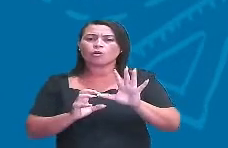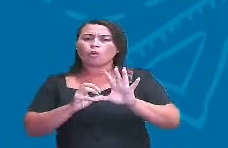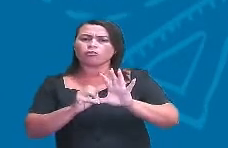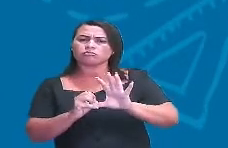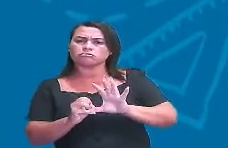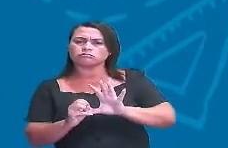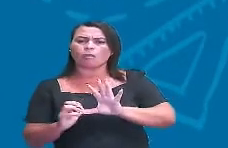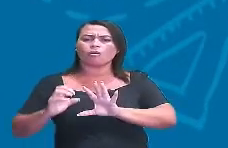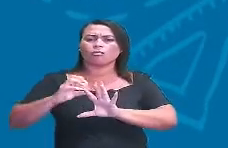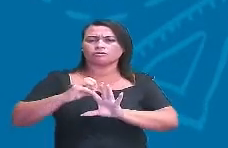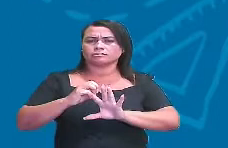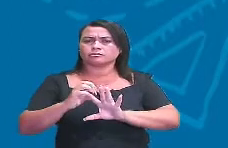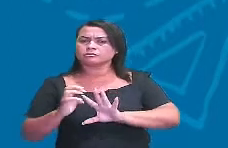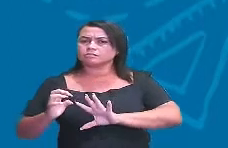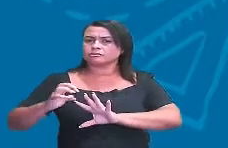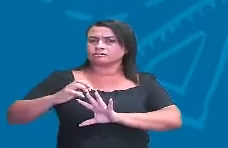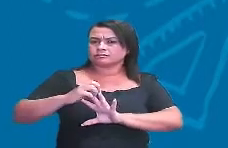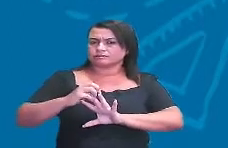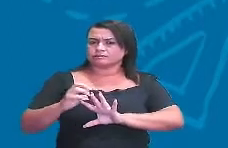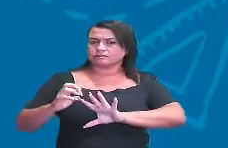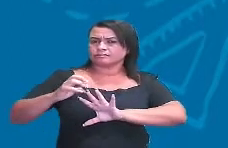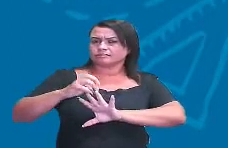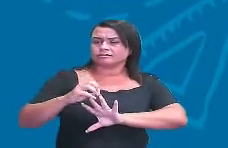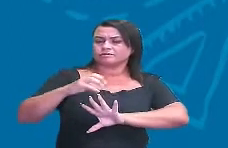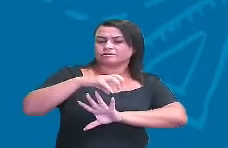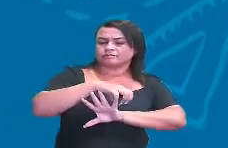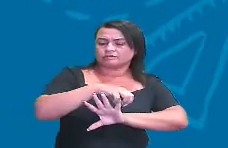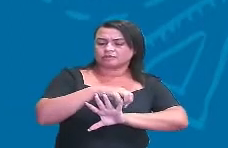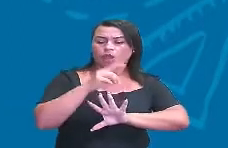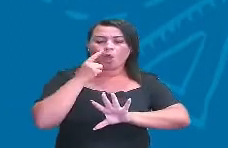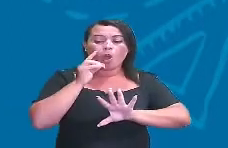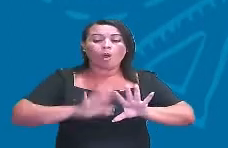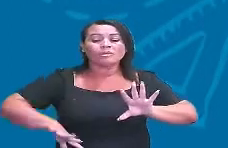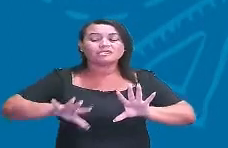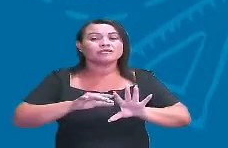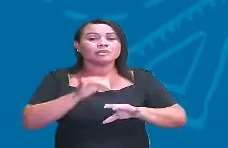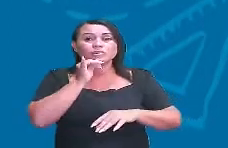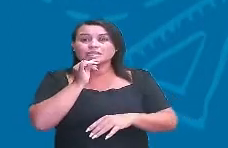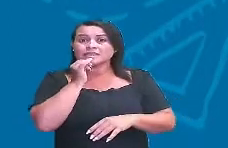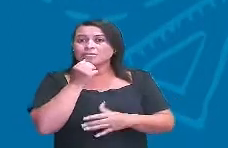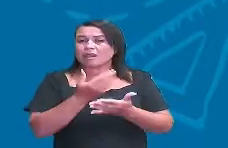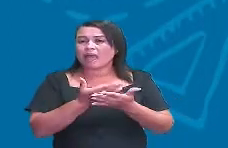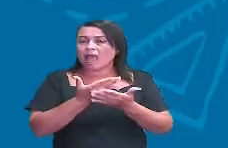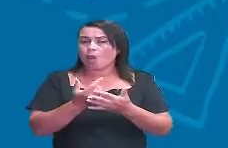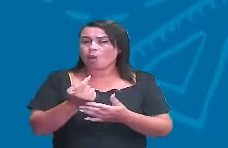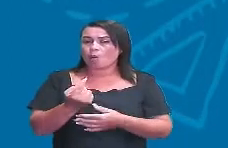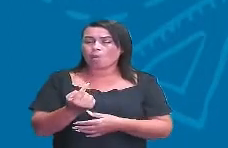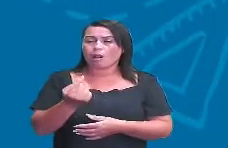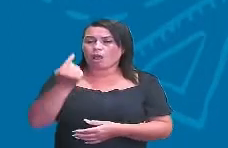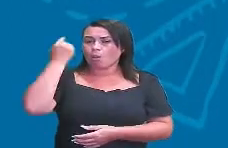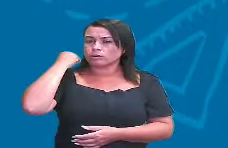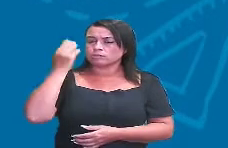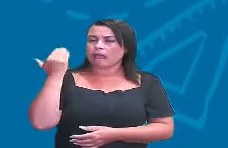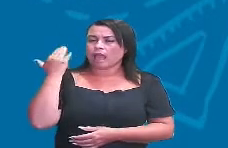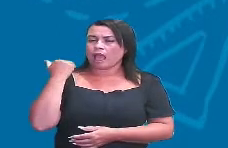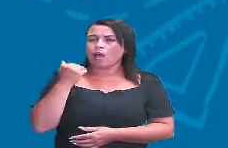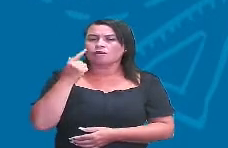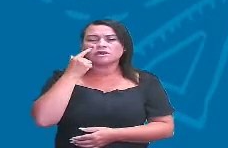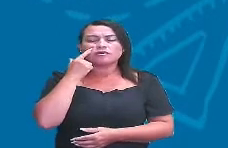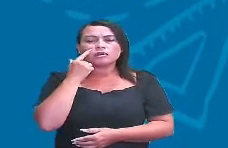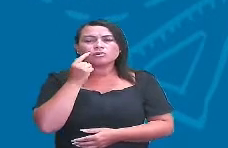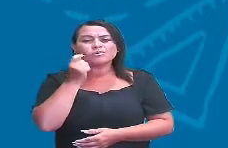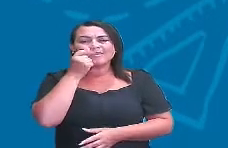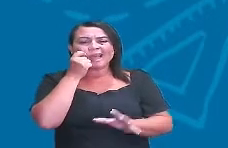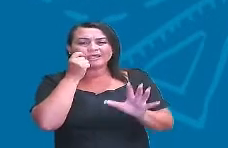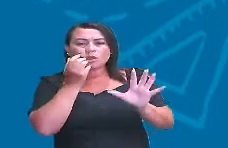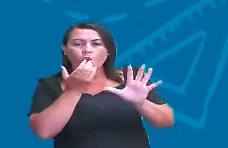do anterior. Então, no exemplo que a gente consegue ver aí, que a gente viu na nossa última aula, a gente vai observar que o ratinho, ele se alimenta do